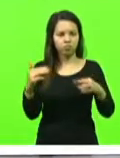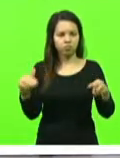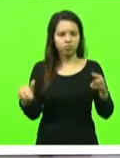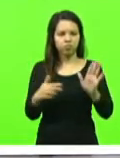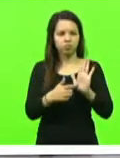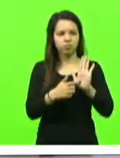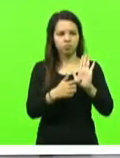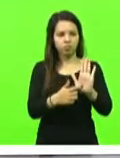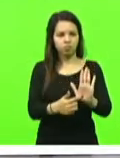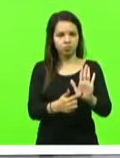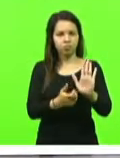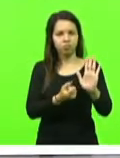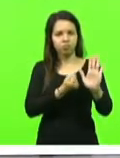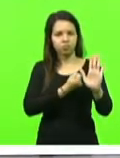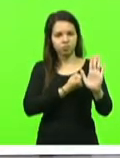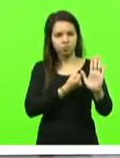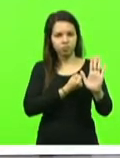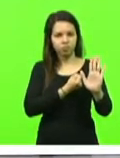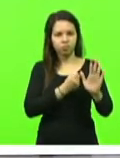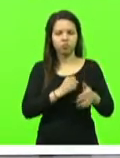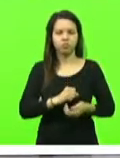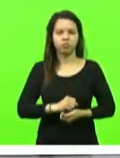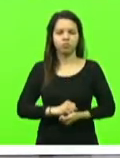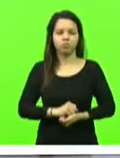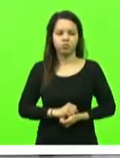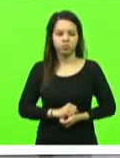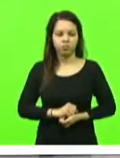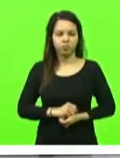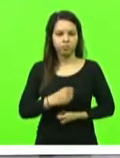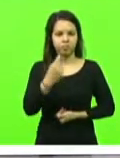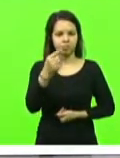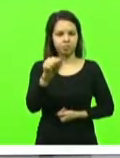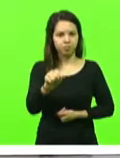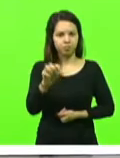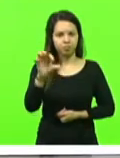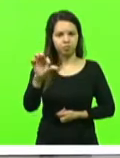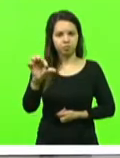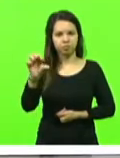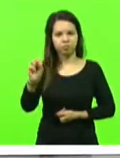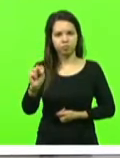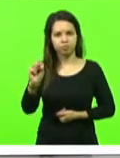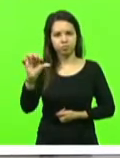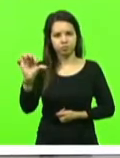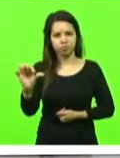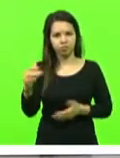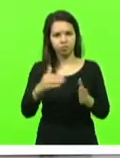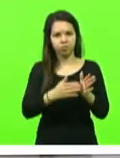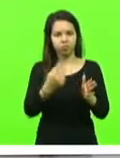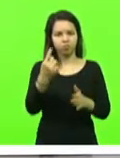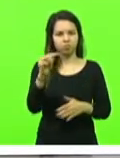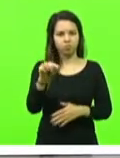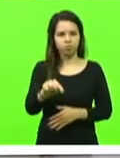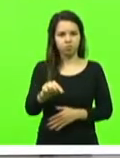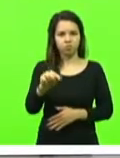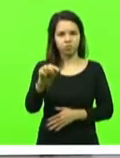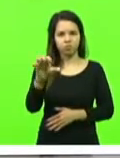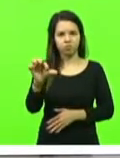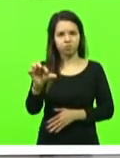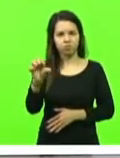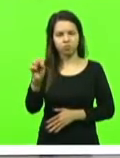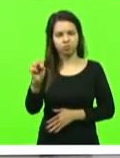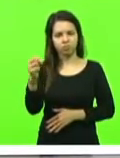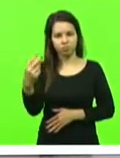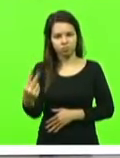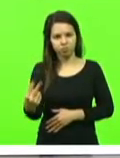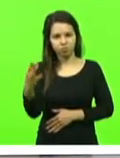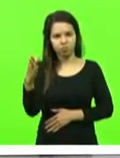indicações, números 1989 a 1992 barra